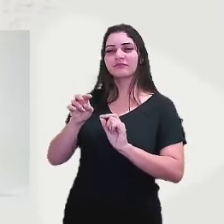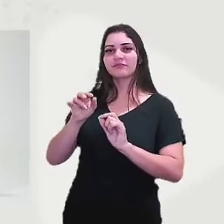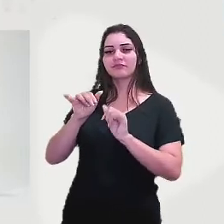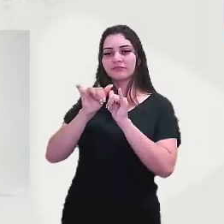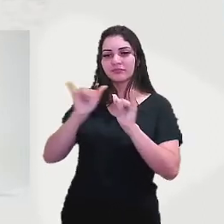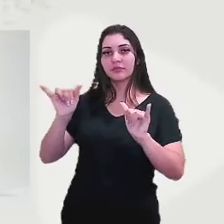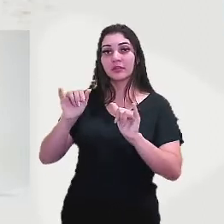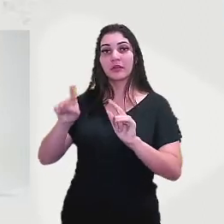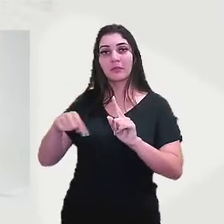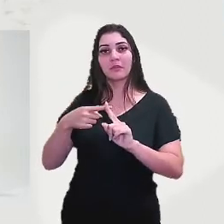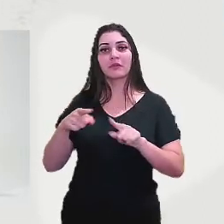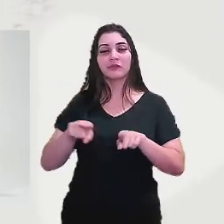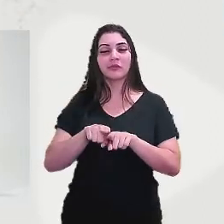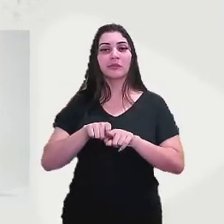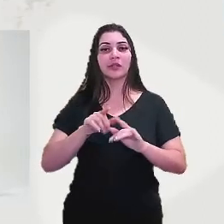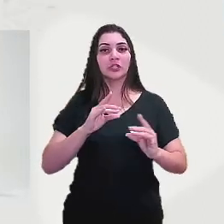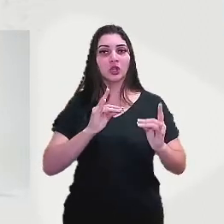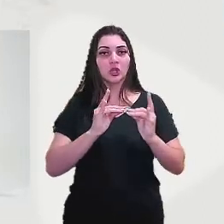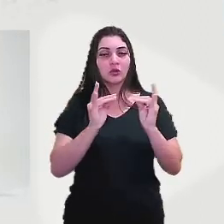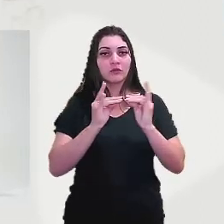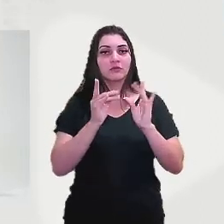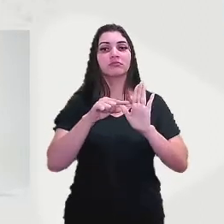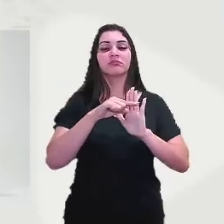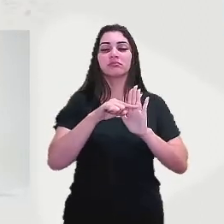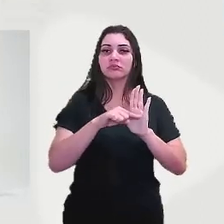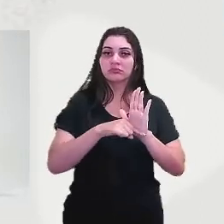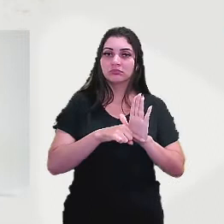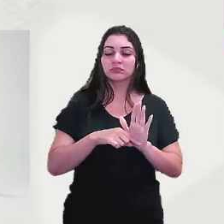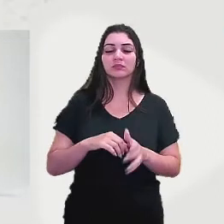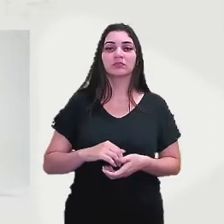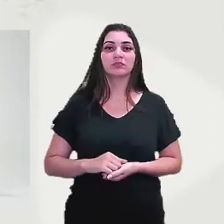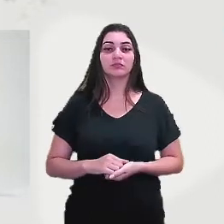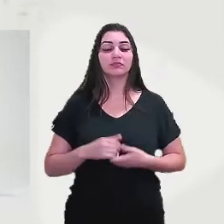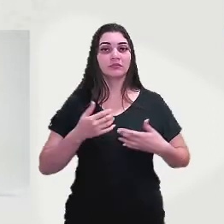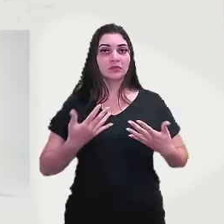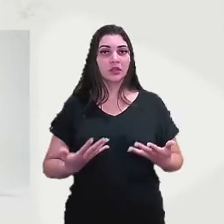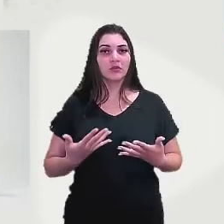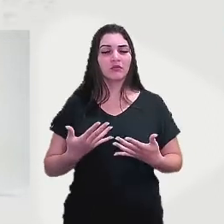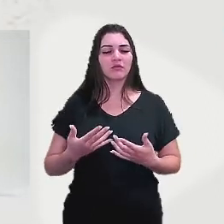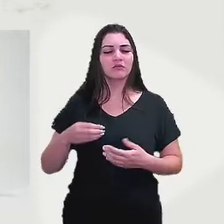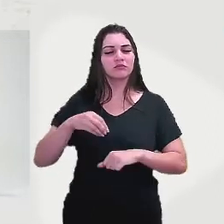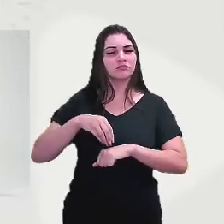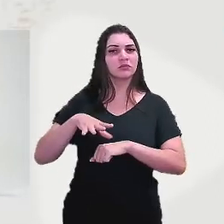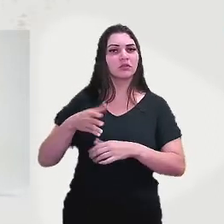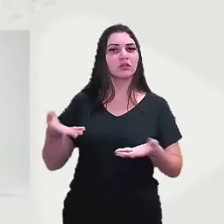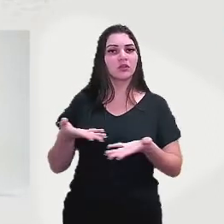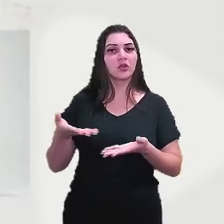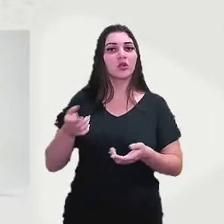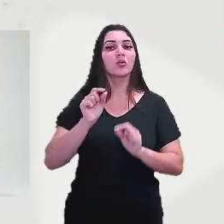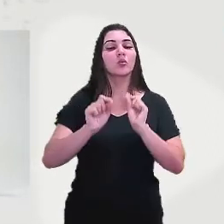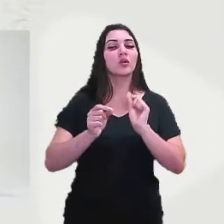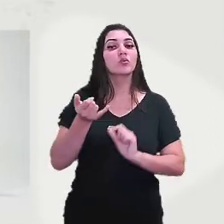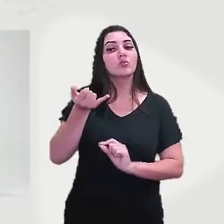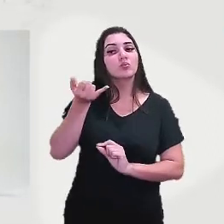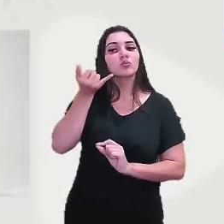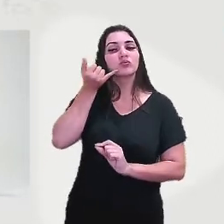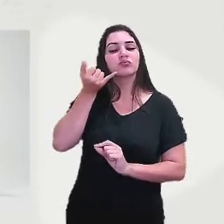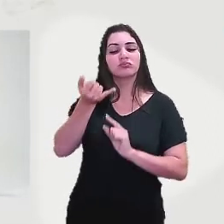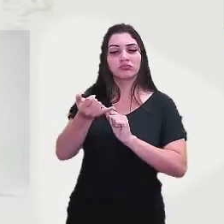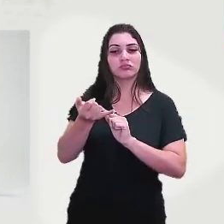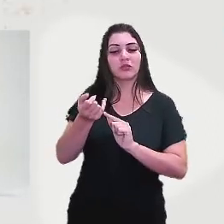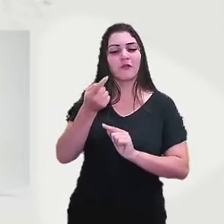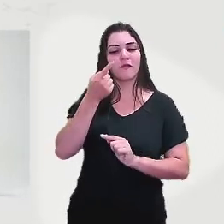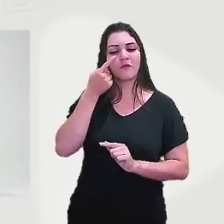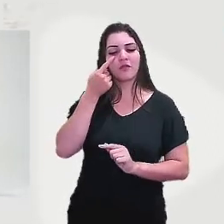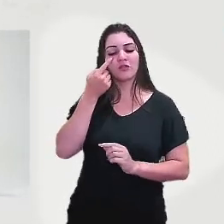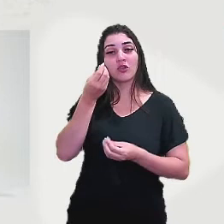para assistir novelas, programas. Então, eu vou citar agora o telefone. Vejam na imagem